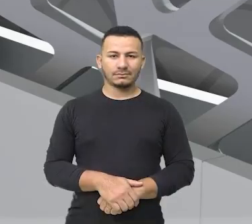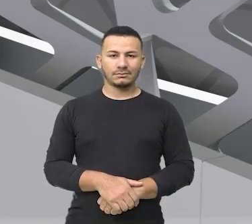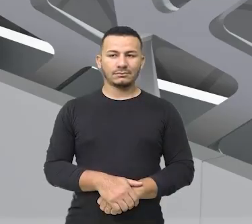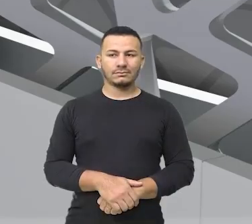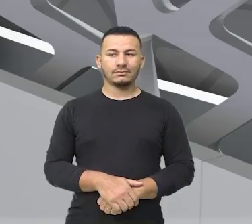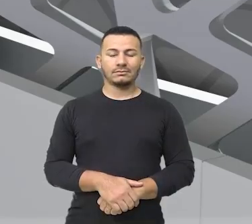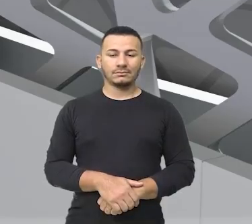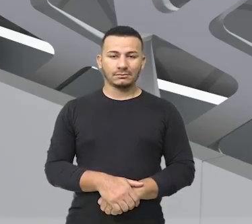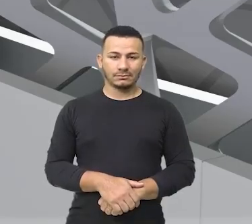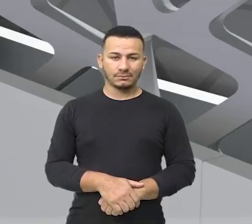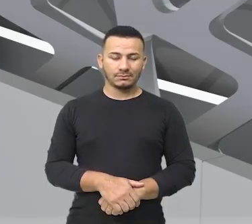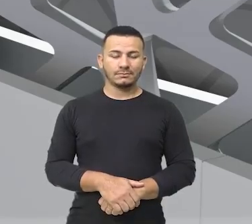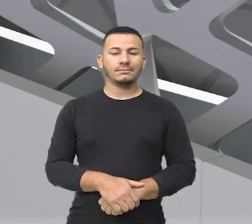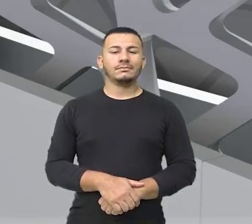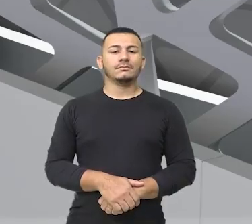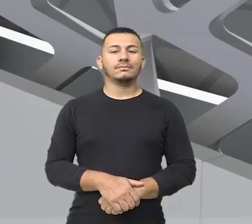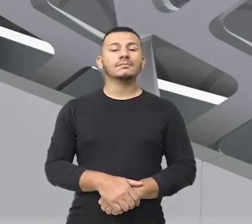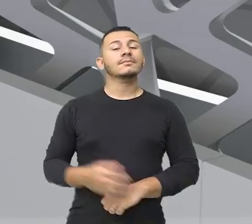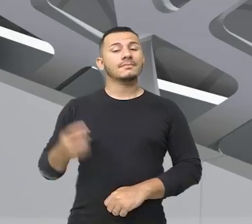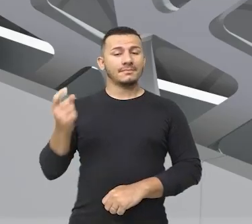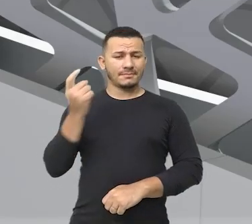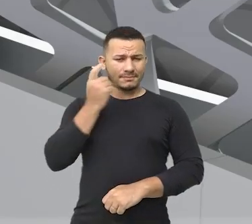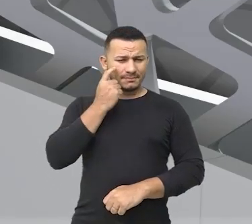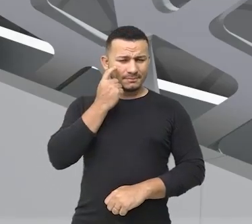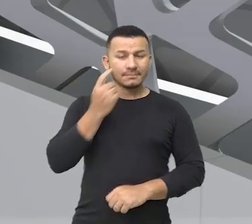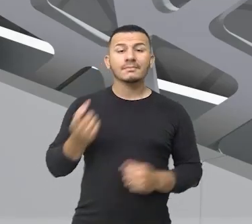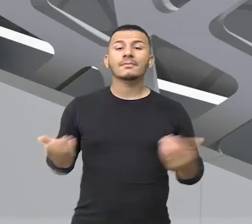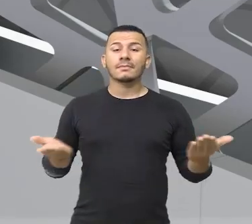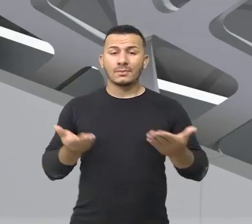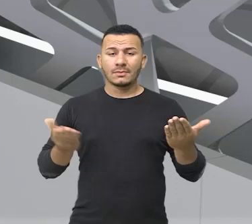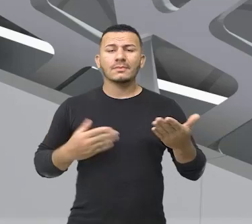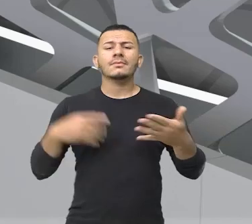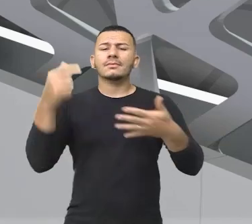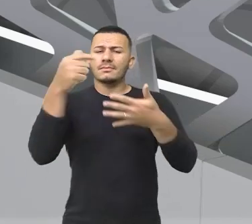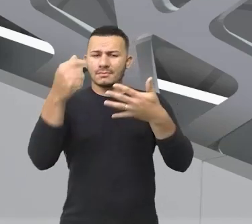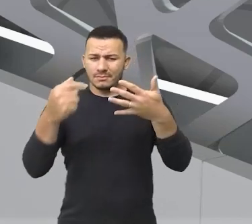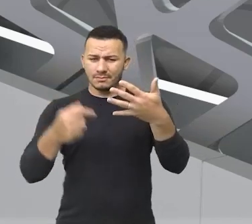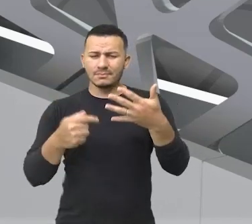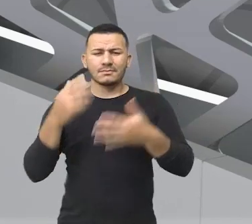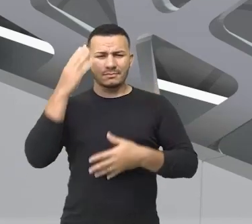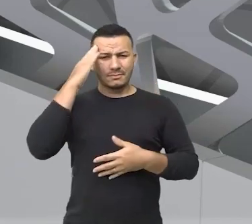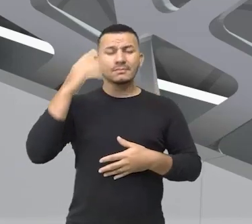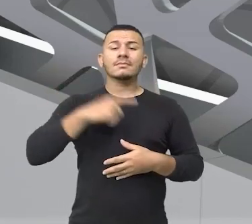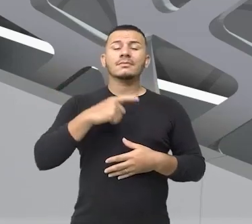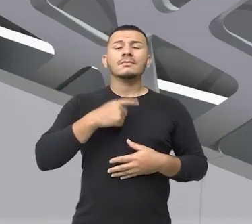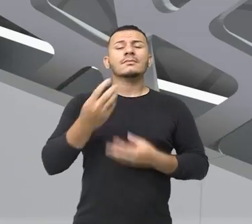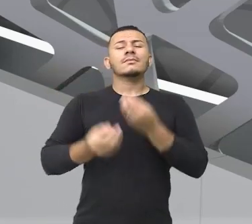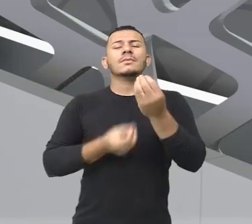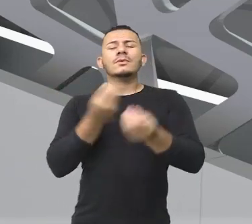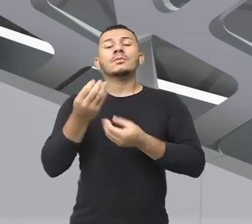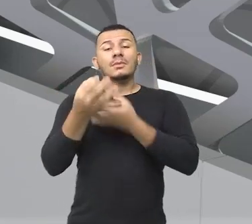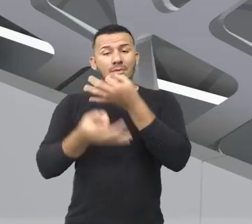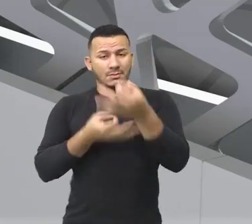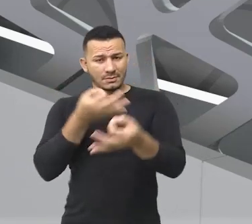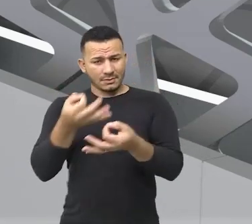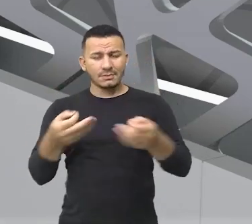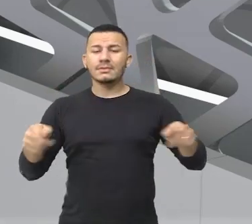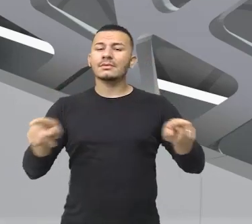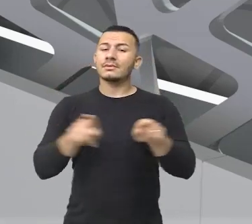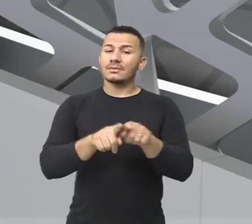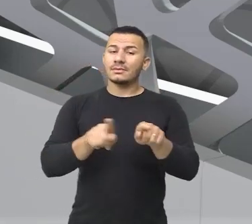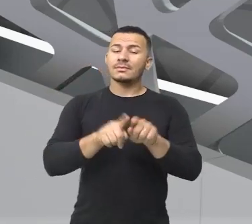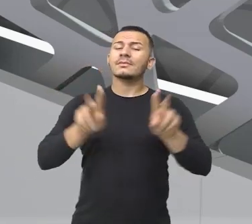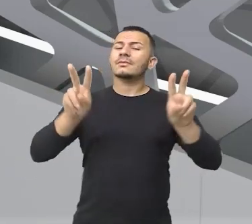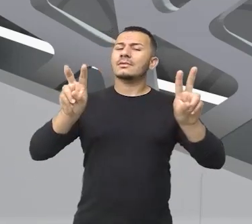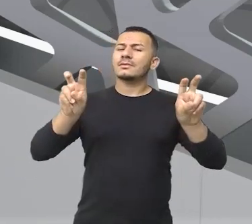Então, pessoal, observamos que nós estamos neste processo de comentar a respeito da